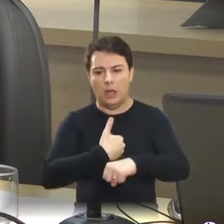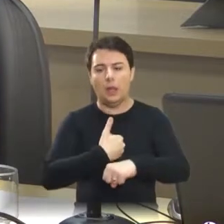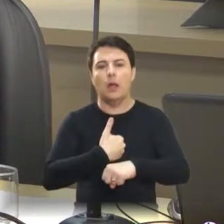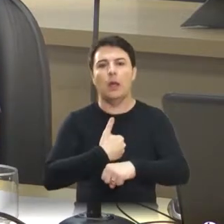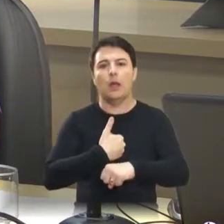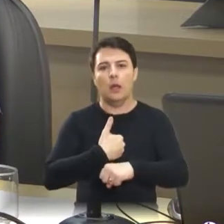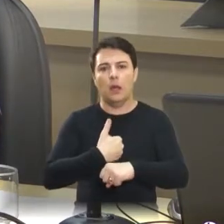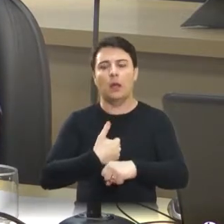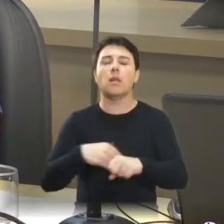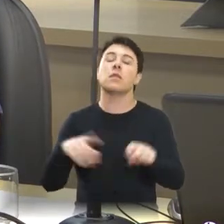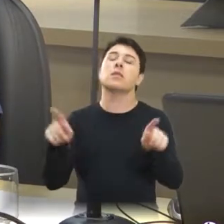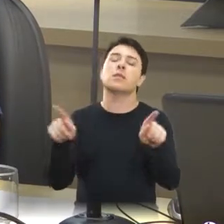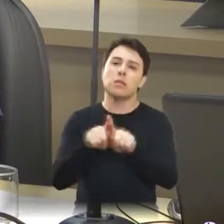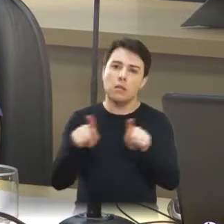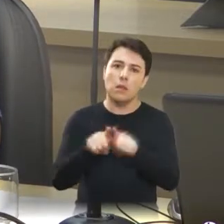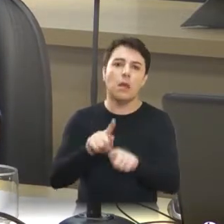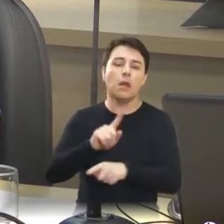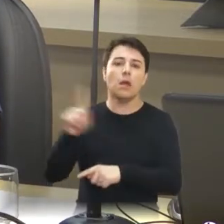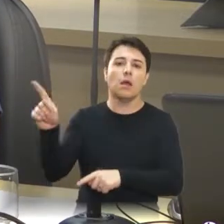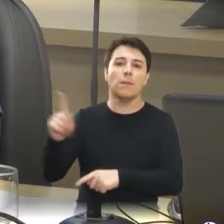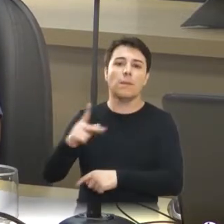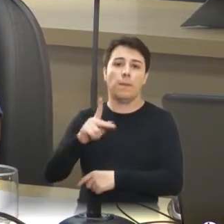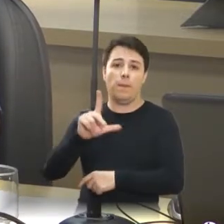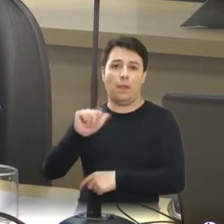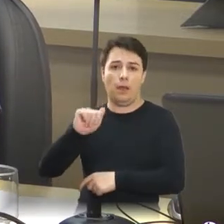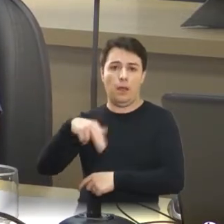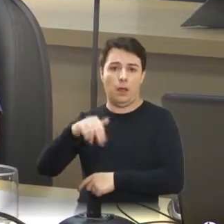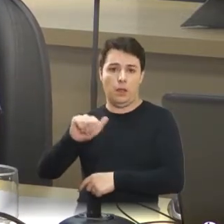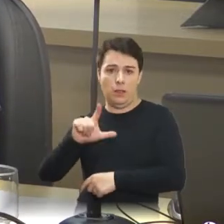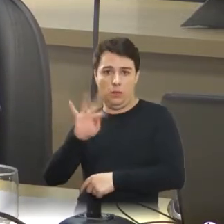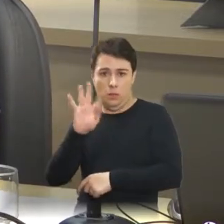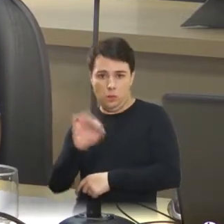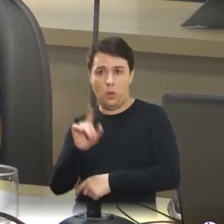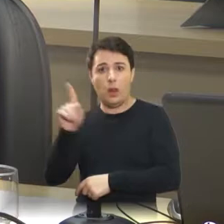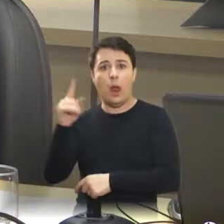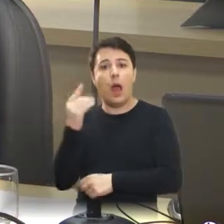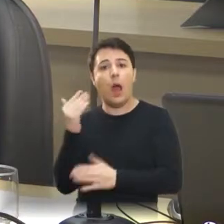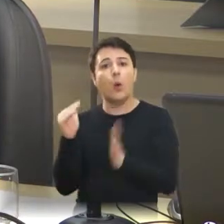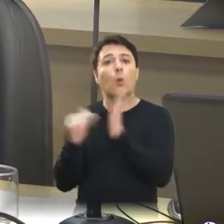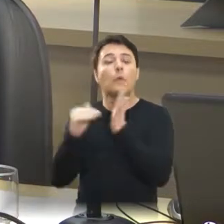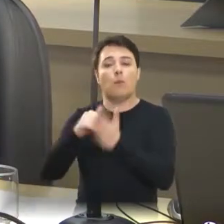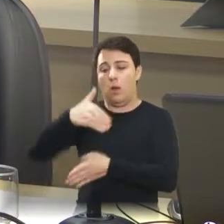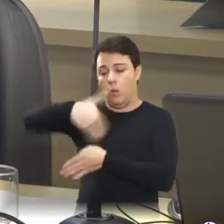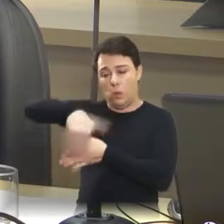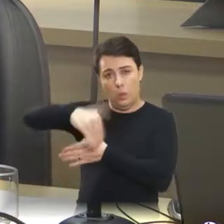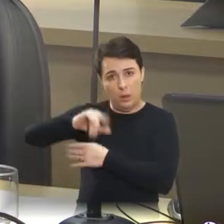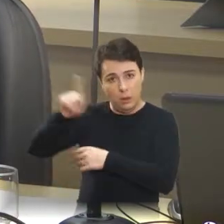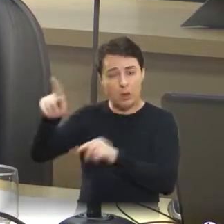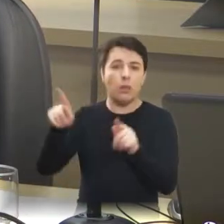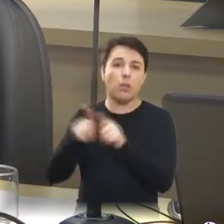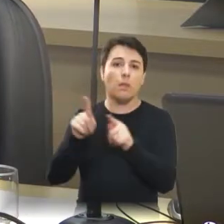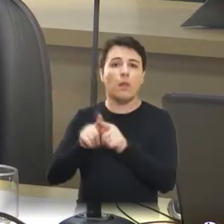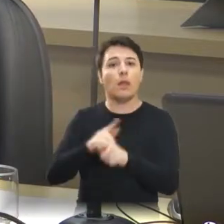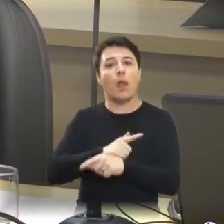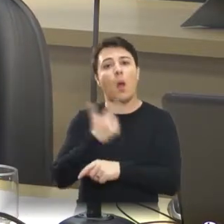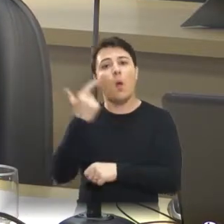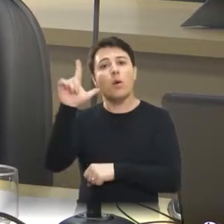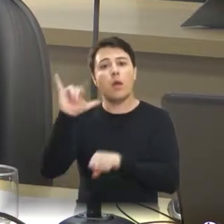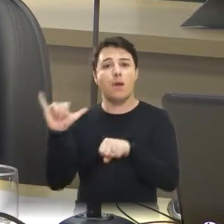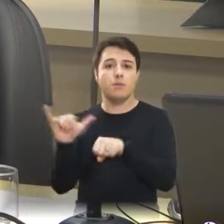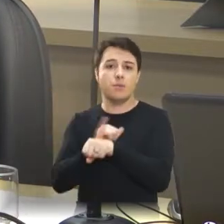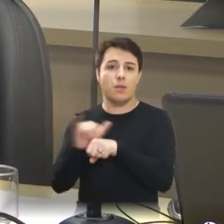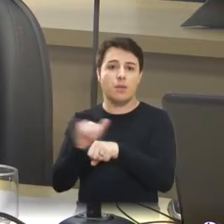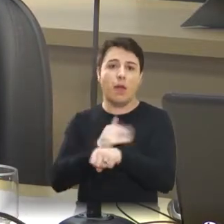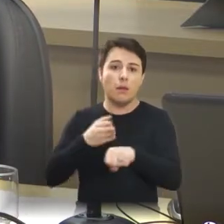e também no Parque Planalto, a última rua também do Parque Planalto, que seja também uma outra alternativa de